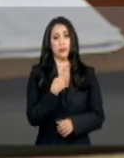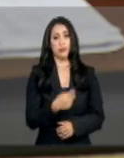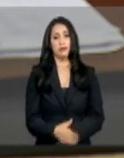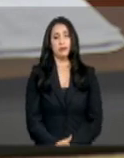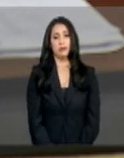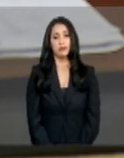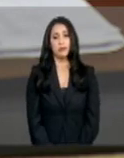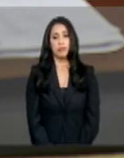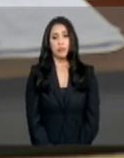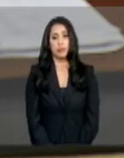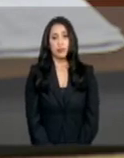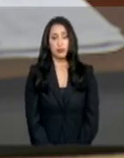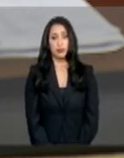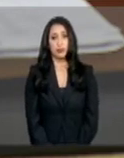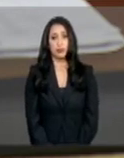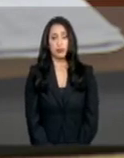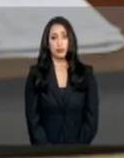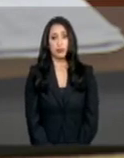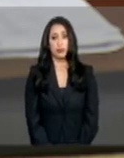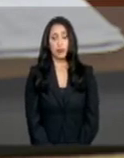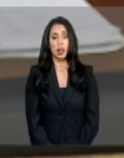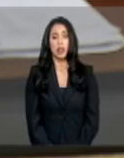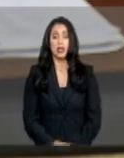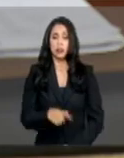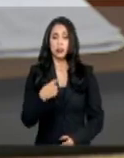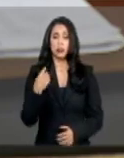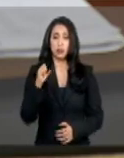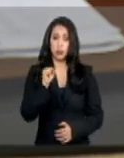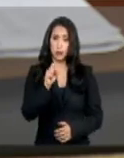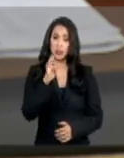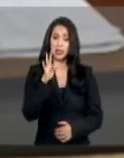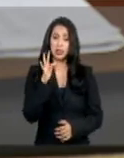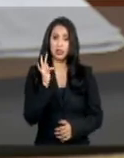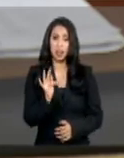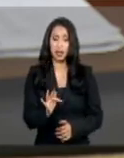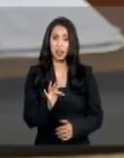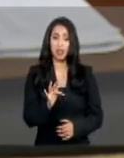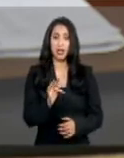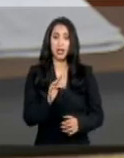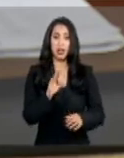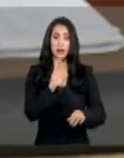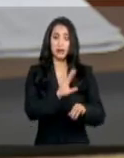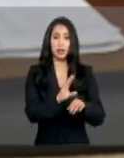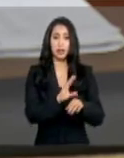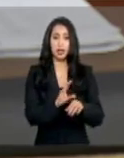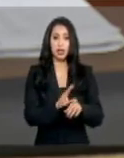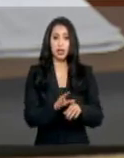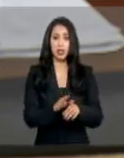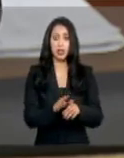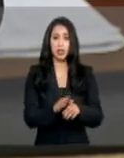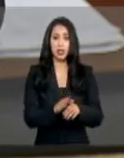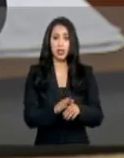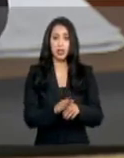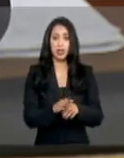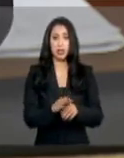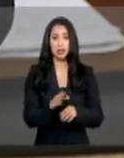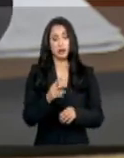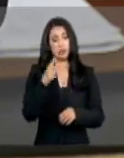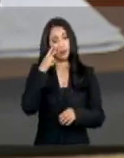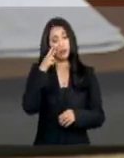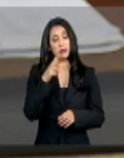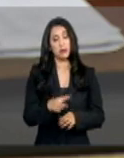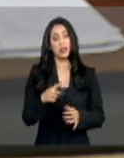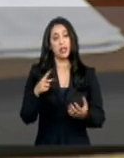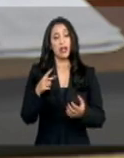o seu guarda maior que é o supremo ser fechada sob pena de graça' a